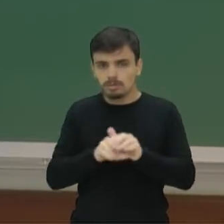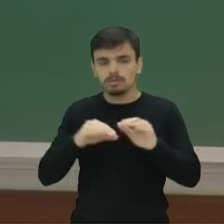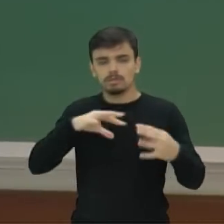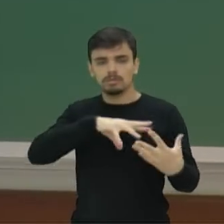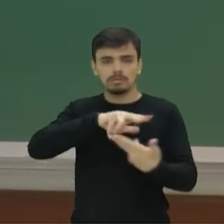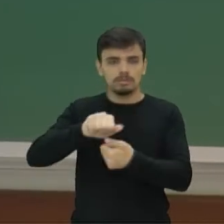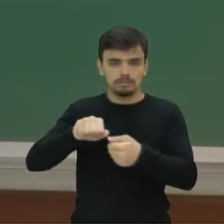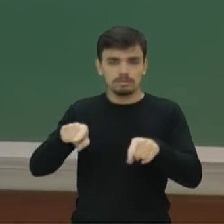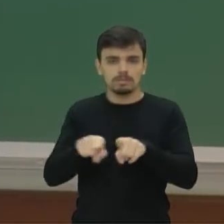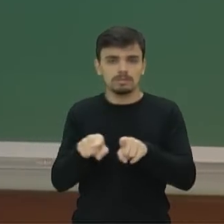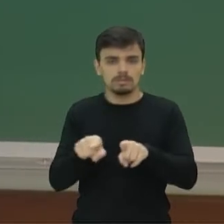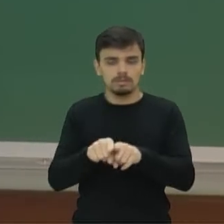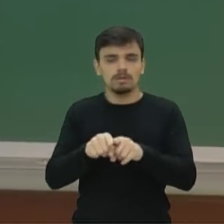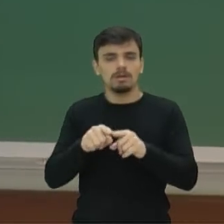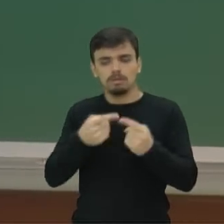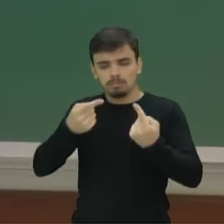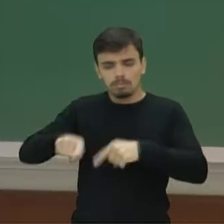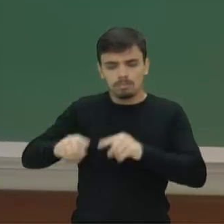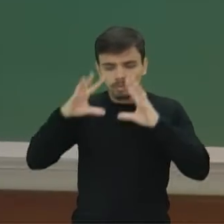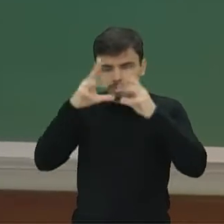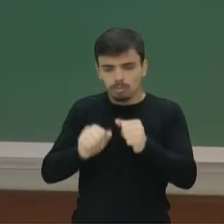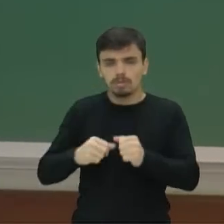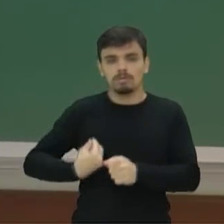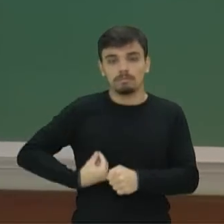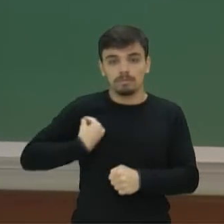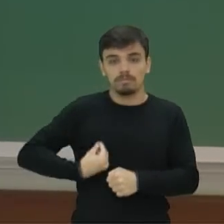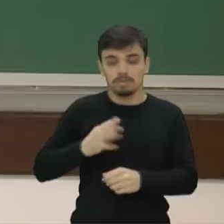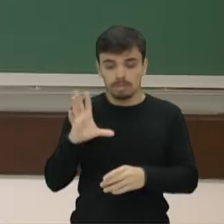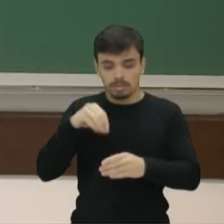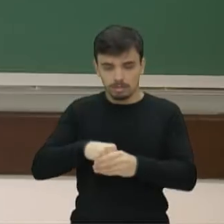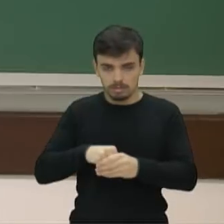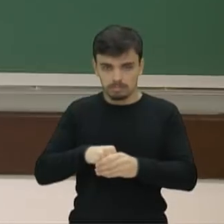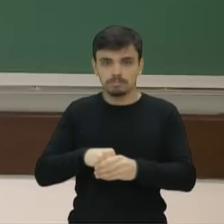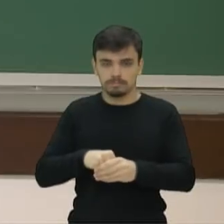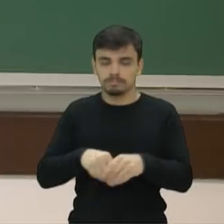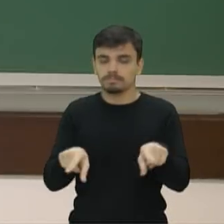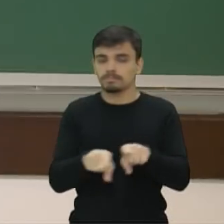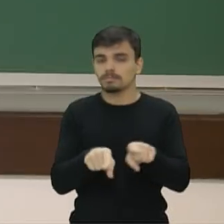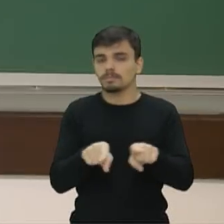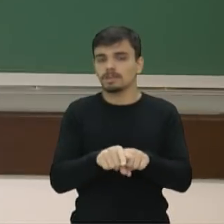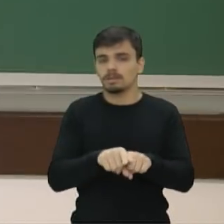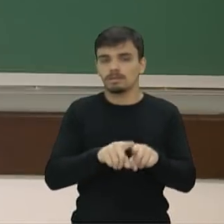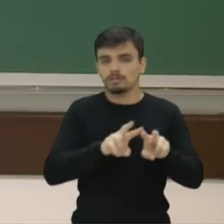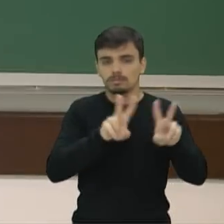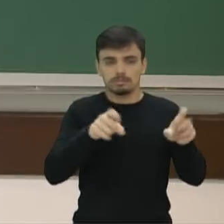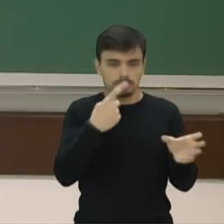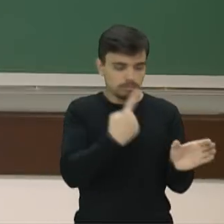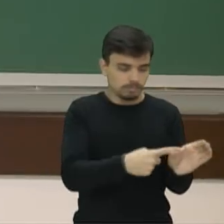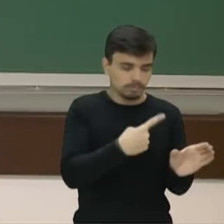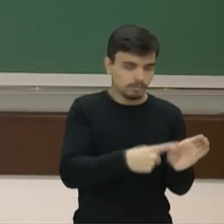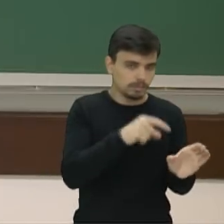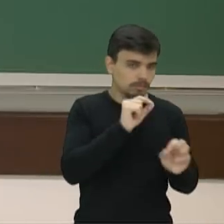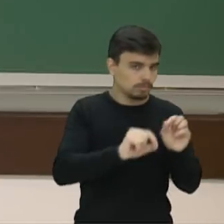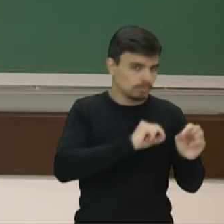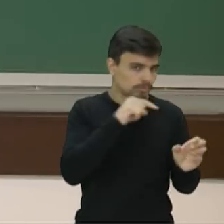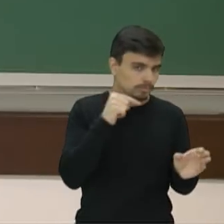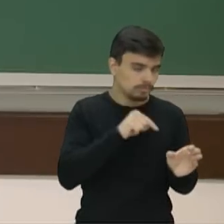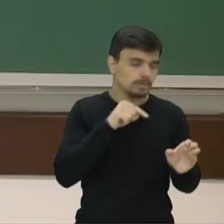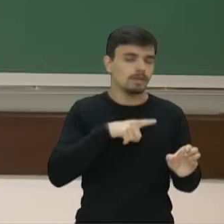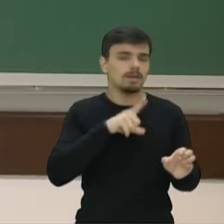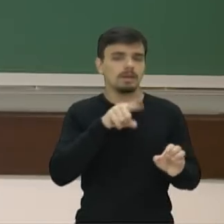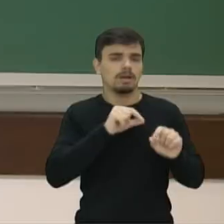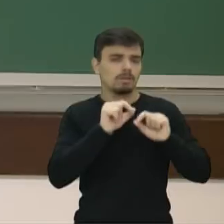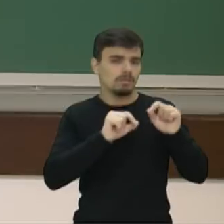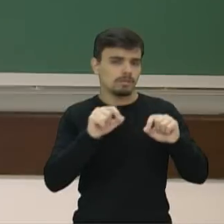terra, acabam comprometendo todos os seres vivos que nela vivem. E também as questões urbanas, porque nas áreas